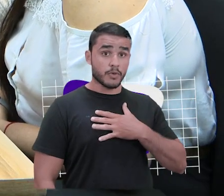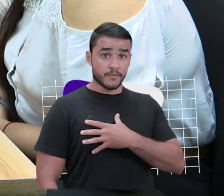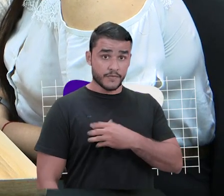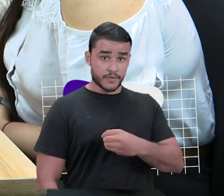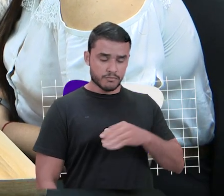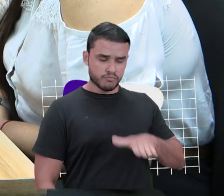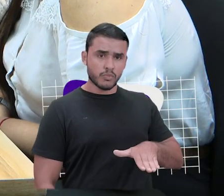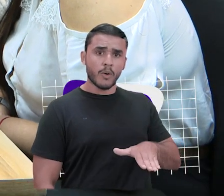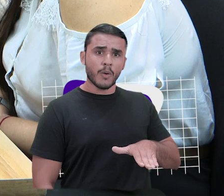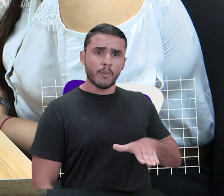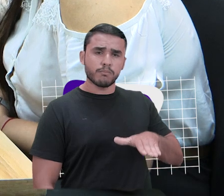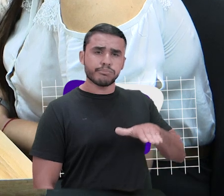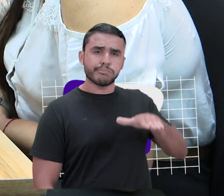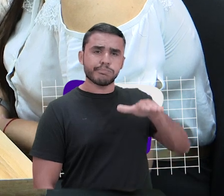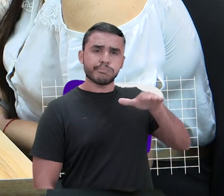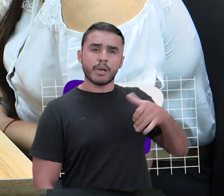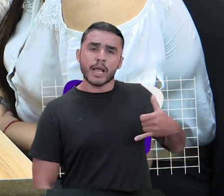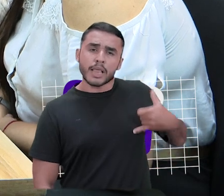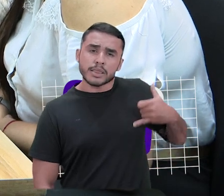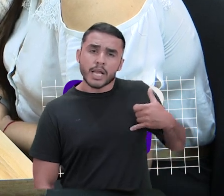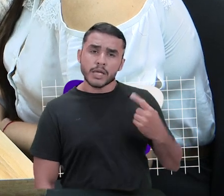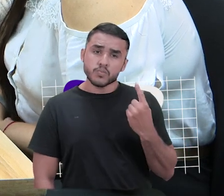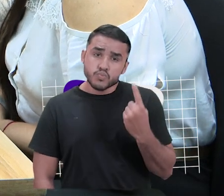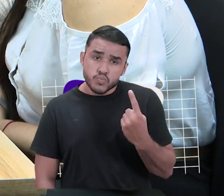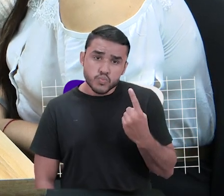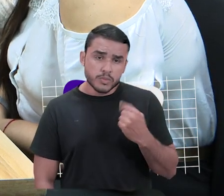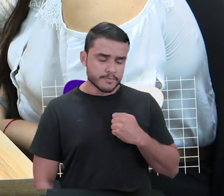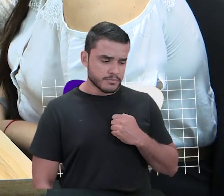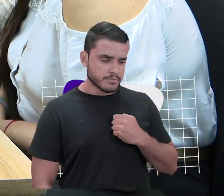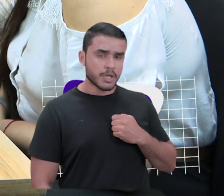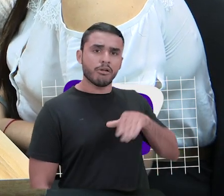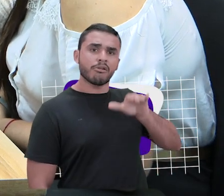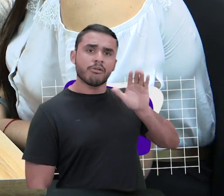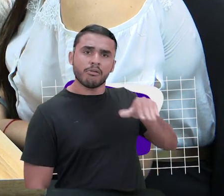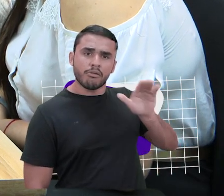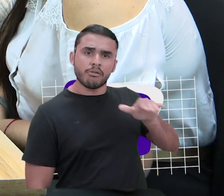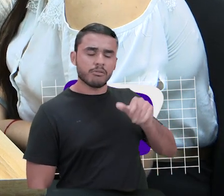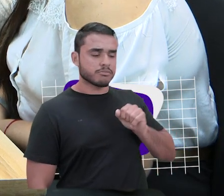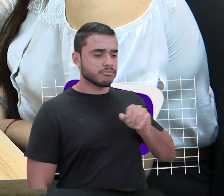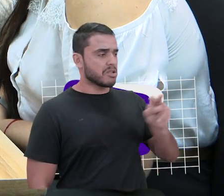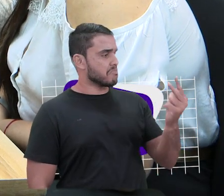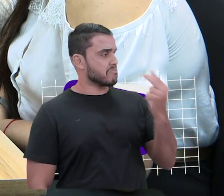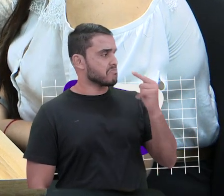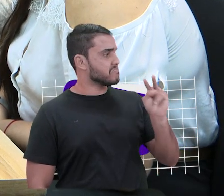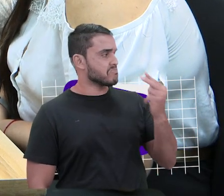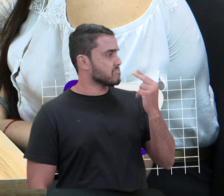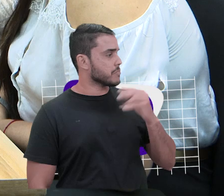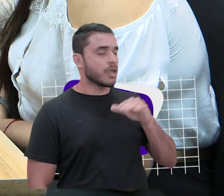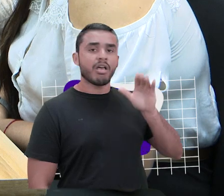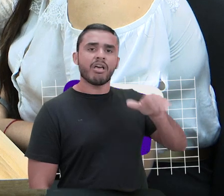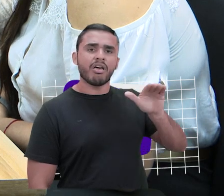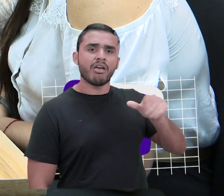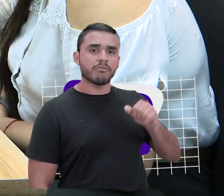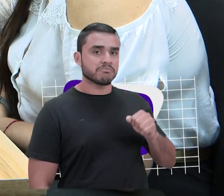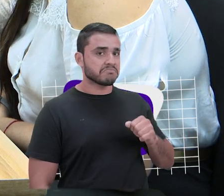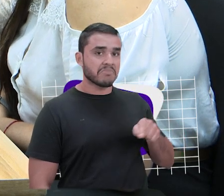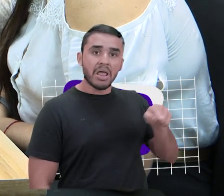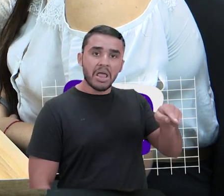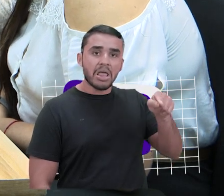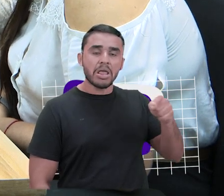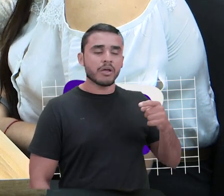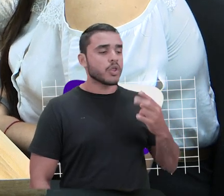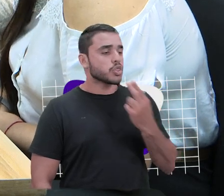idade. Após 1 ano, eu chamava ele não atendia mais. Eu pedia para ele identificar os membros,